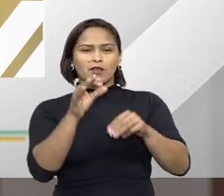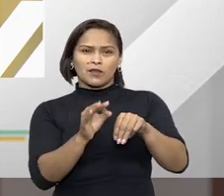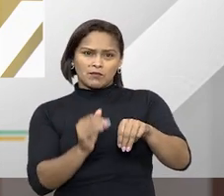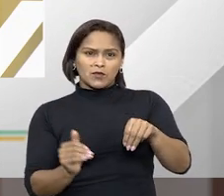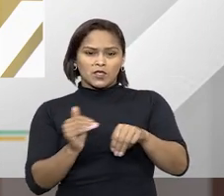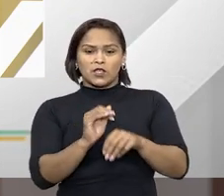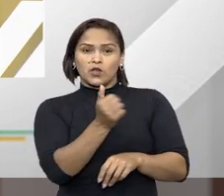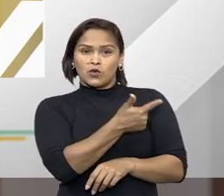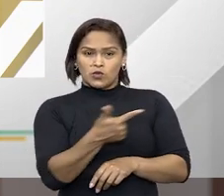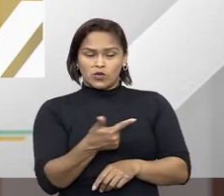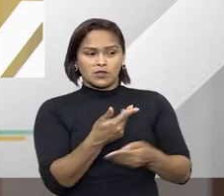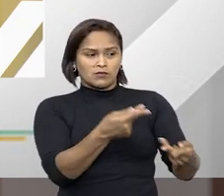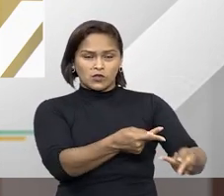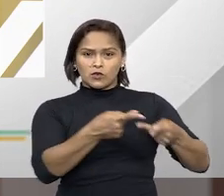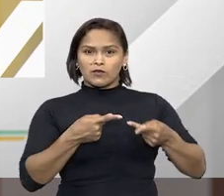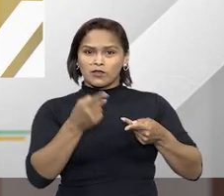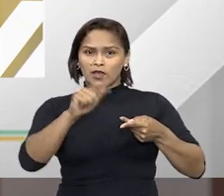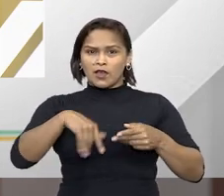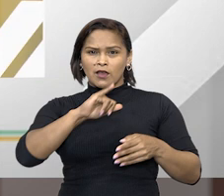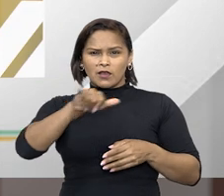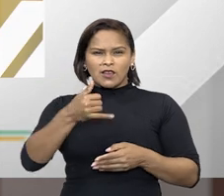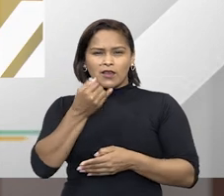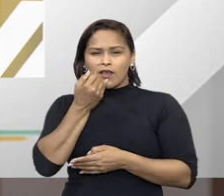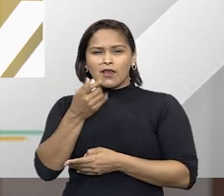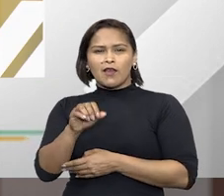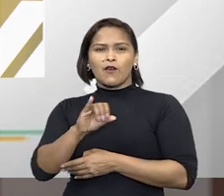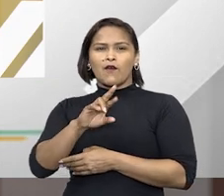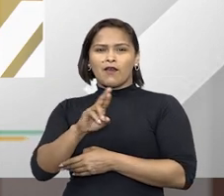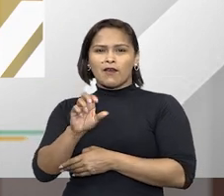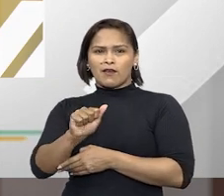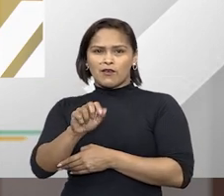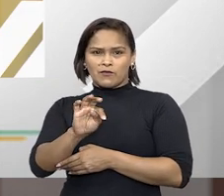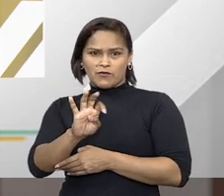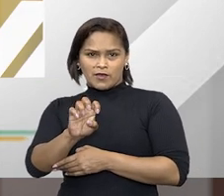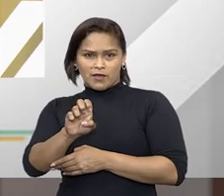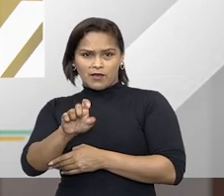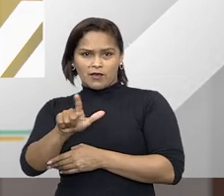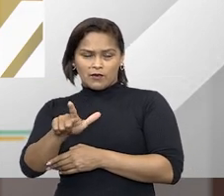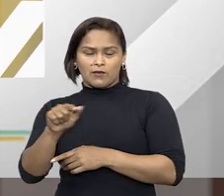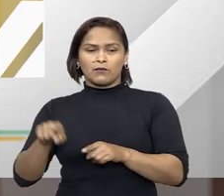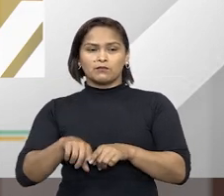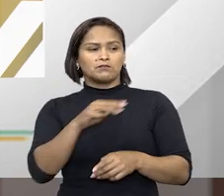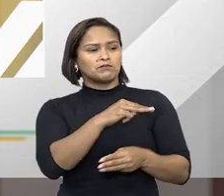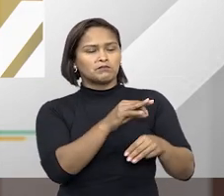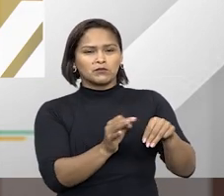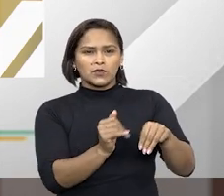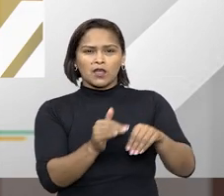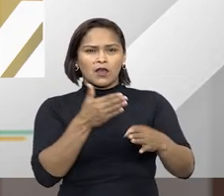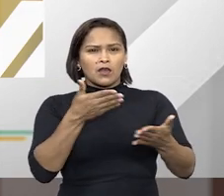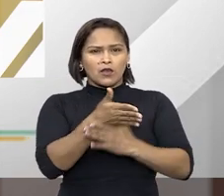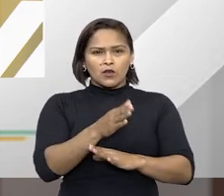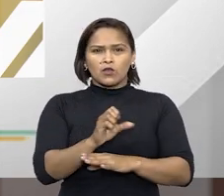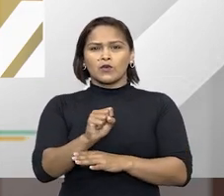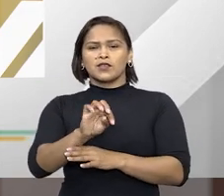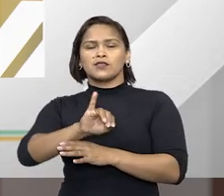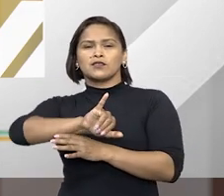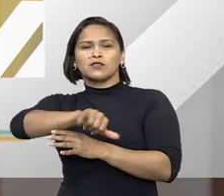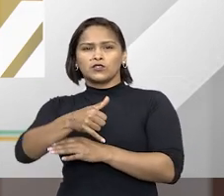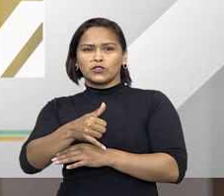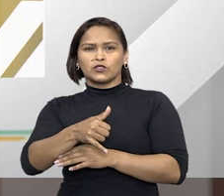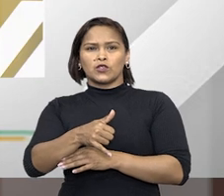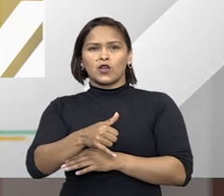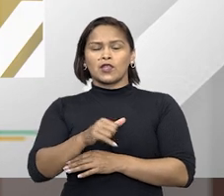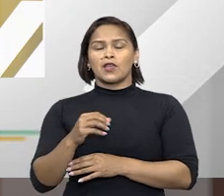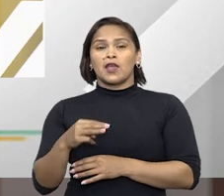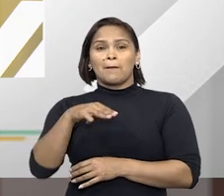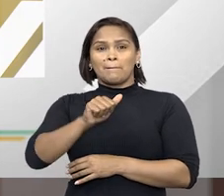Muito obrigada, ministro. E o nosso segundo convidado, como eu já falei, é o ministro Rafael de Barros Monteiro. O ministro ingressou no Superior